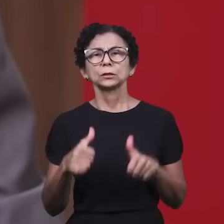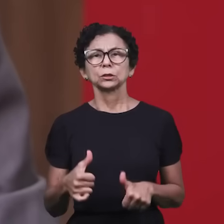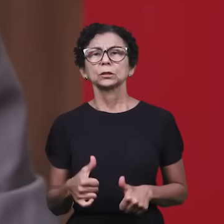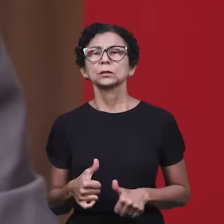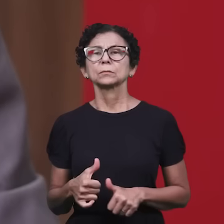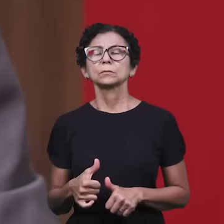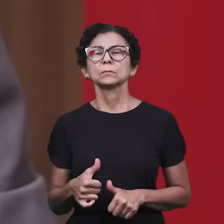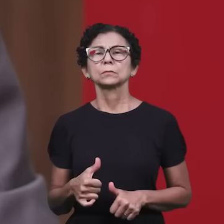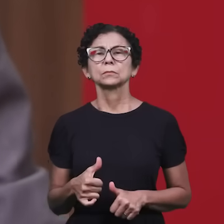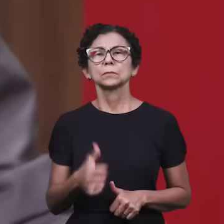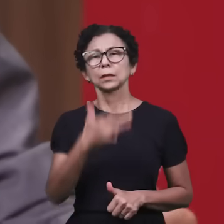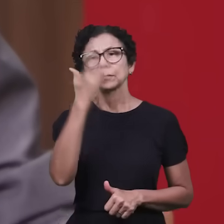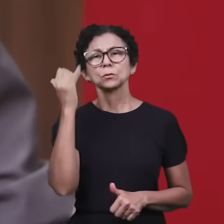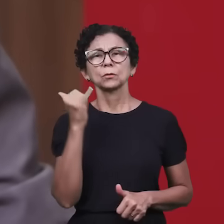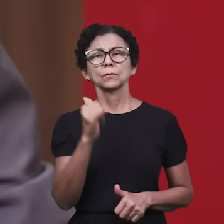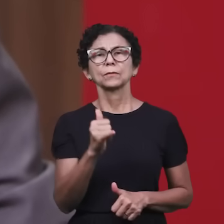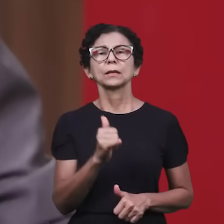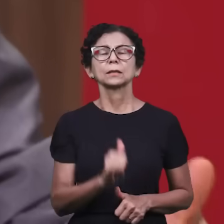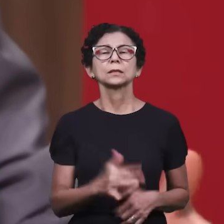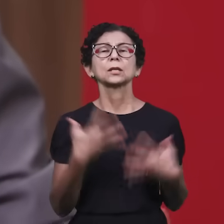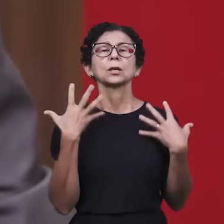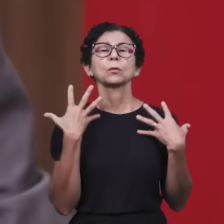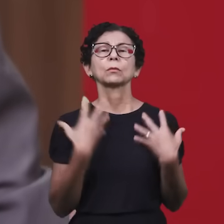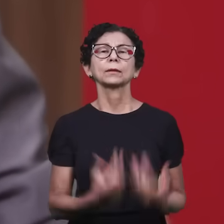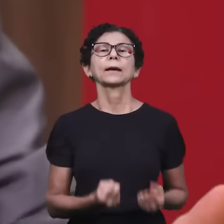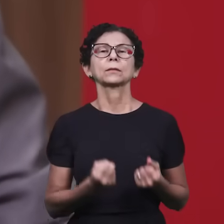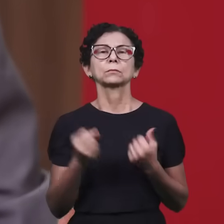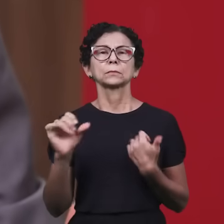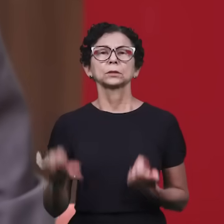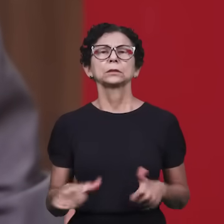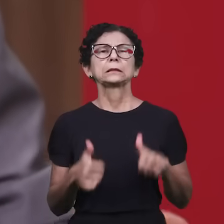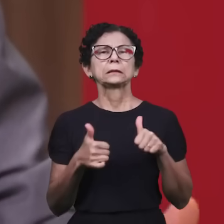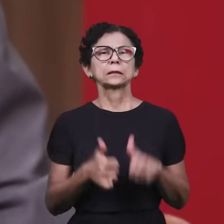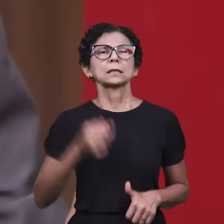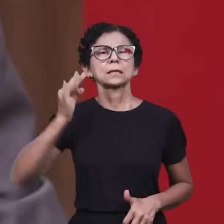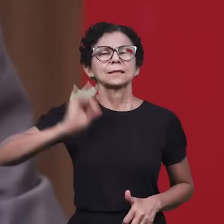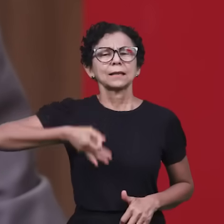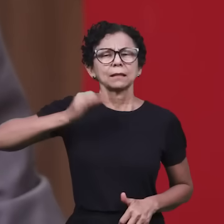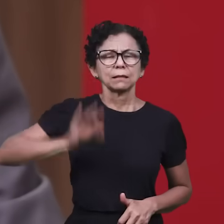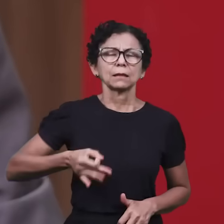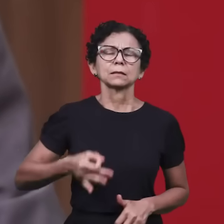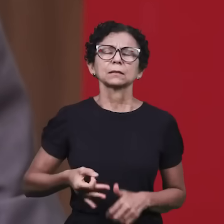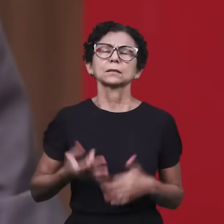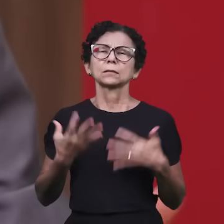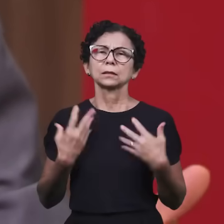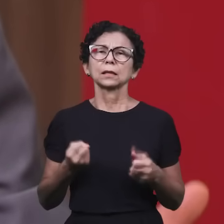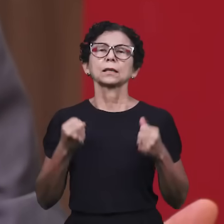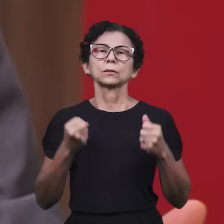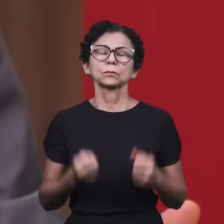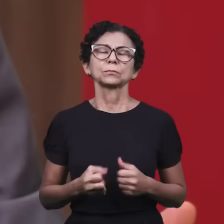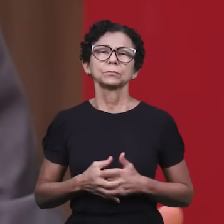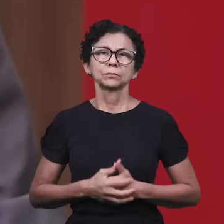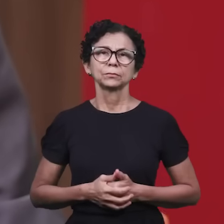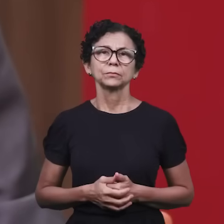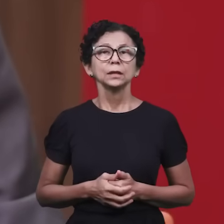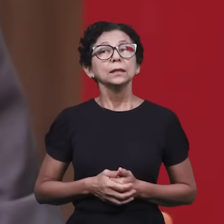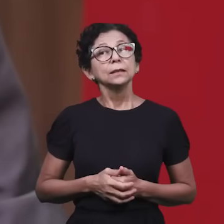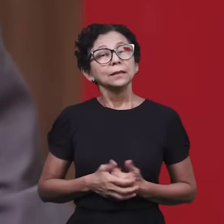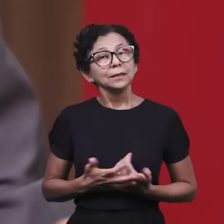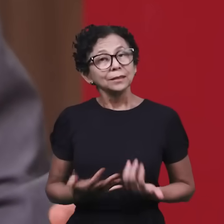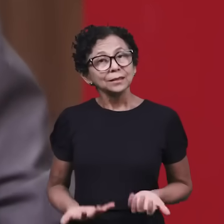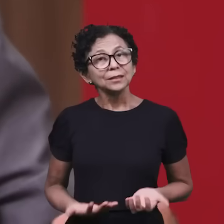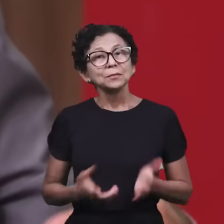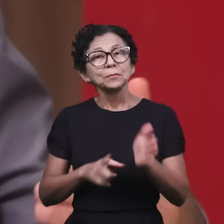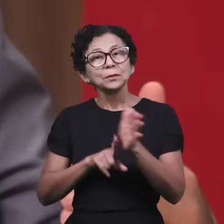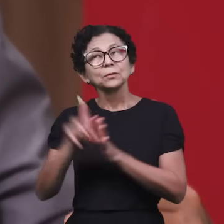pessoa que se definiu para o batismo. Então essa consulta é uma bênção para ela, uma bênção para a igreja, uma experiência para a igreja. E nós temos até a prática